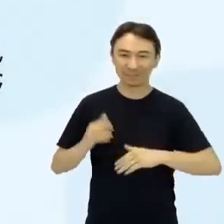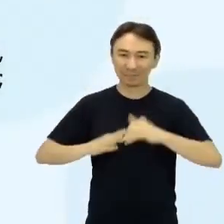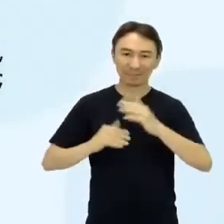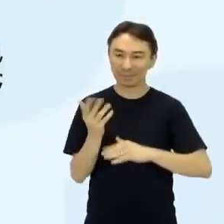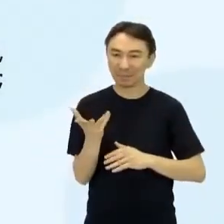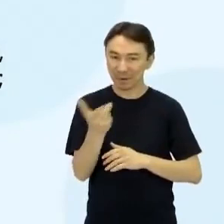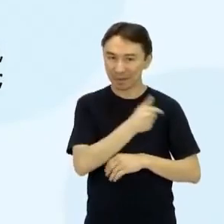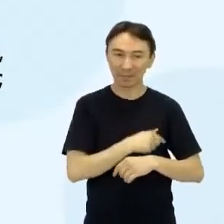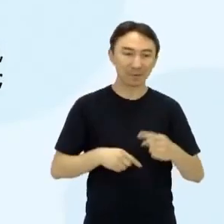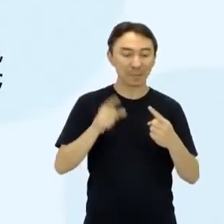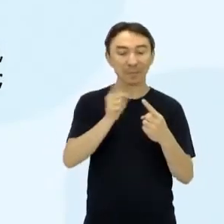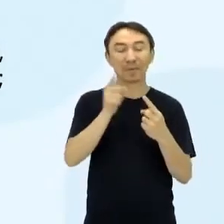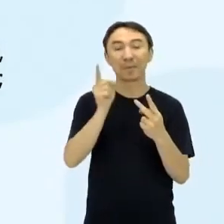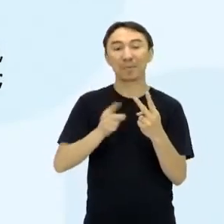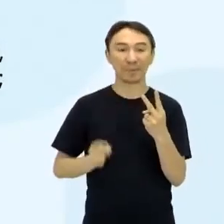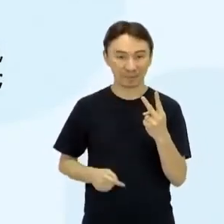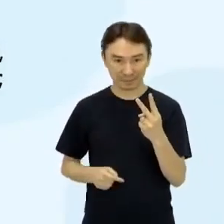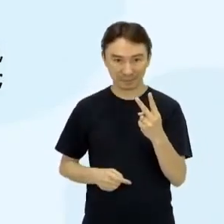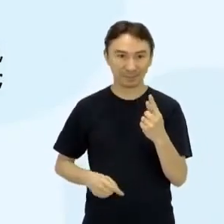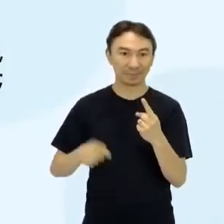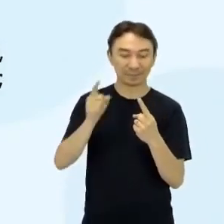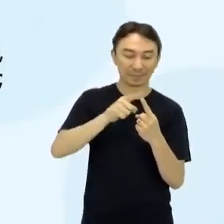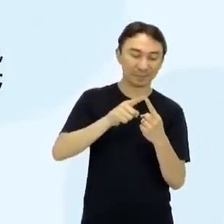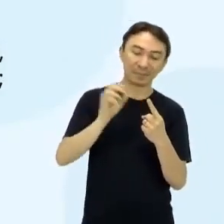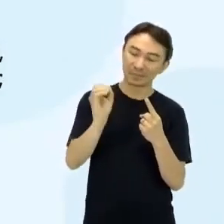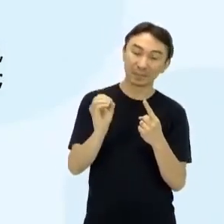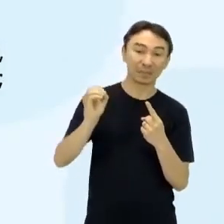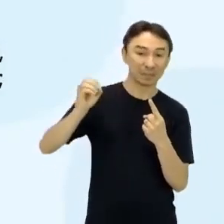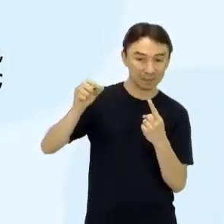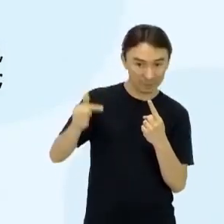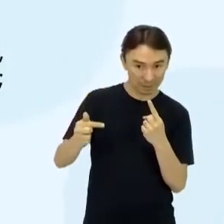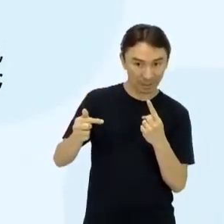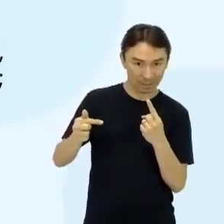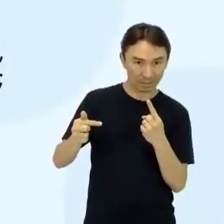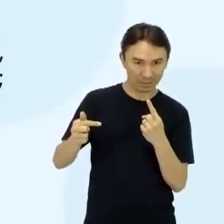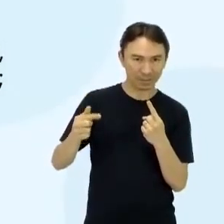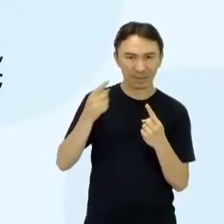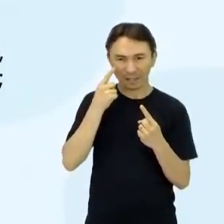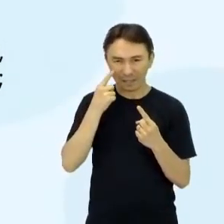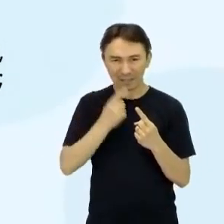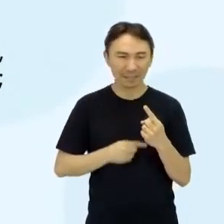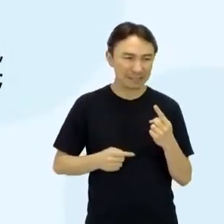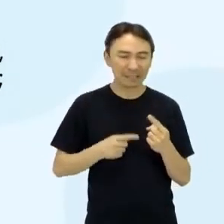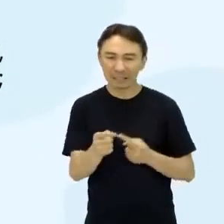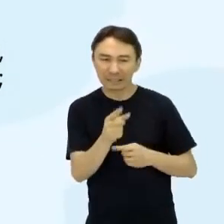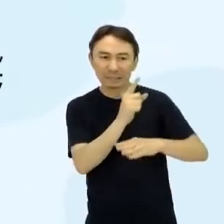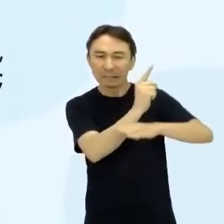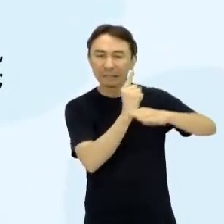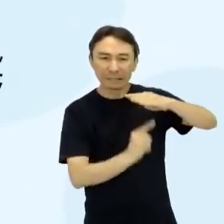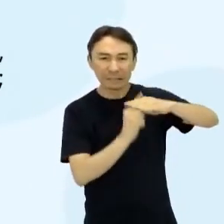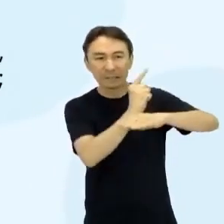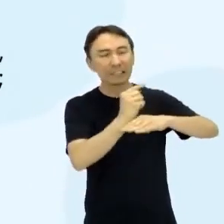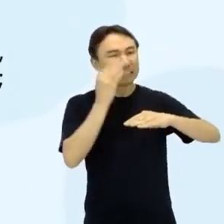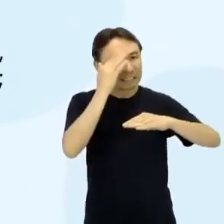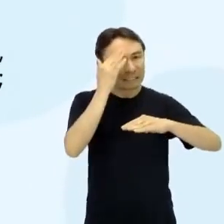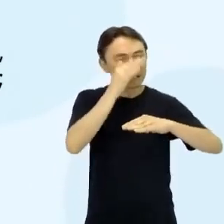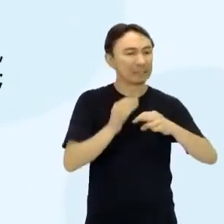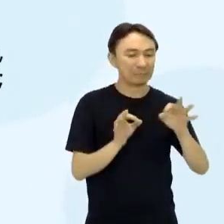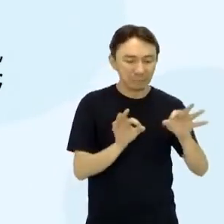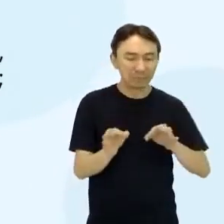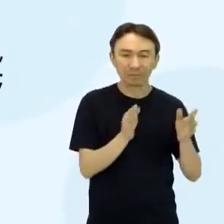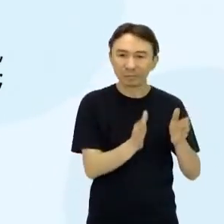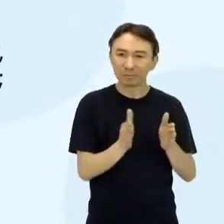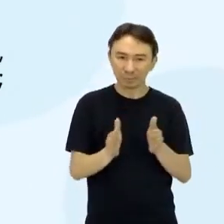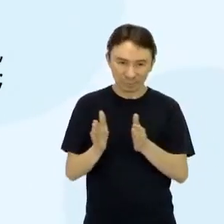né, Vivi? Olha só. Habilidade 07, que é compreender, comparar e ordenar frações associadas à ideia de partes de